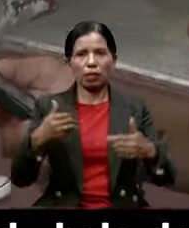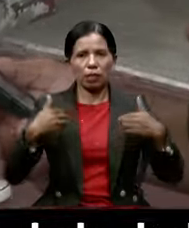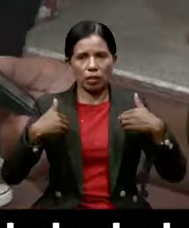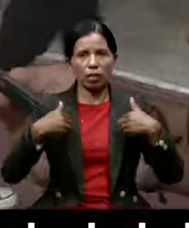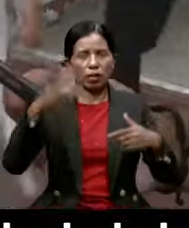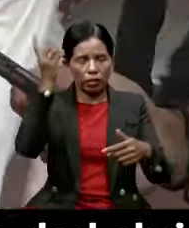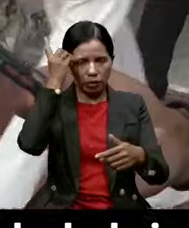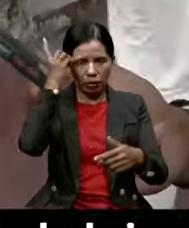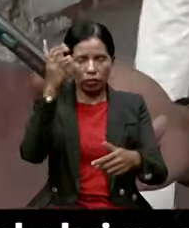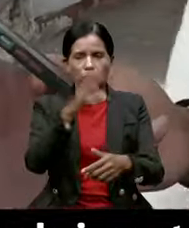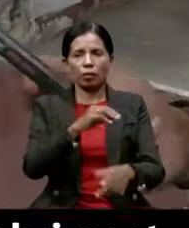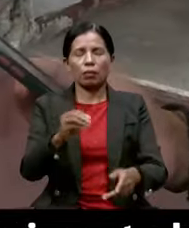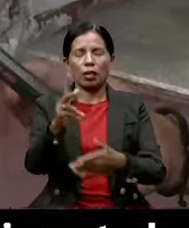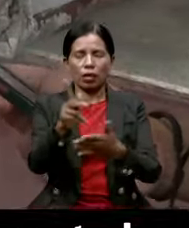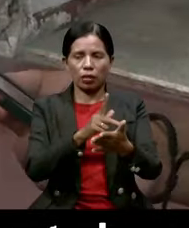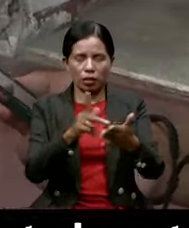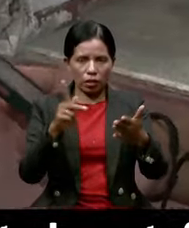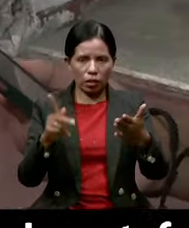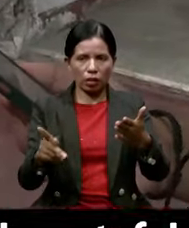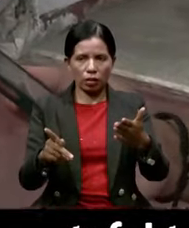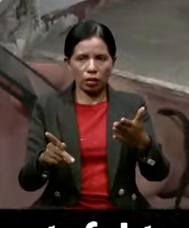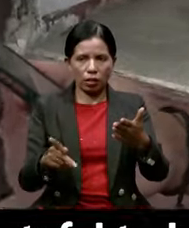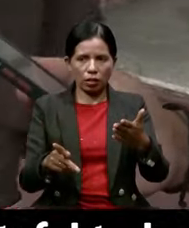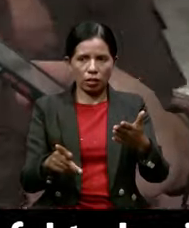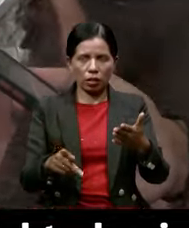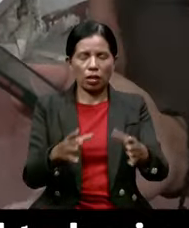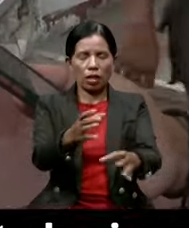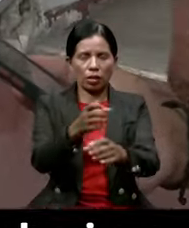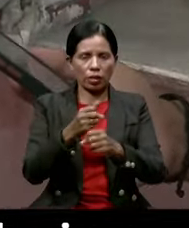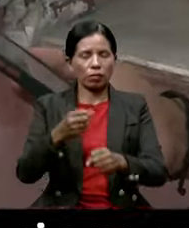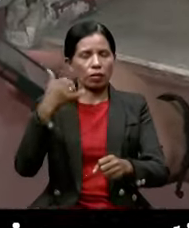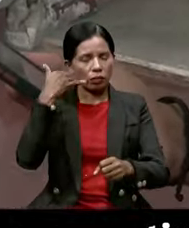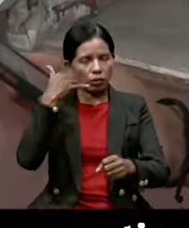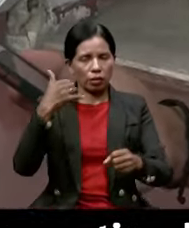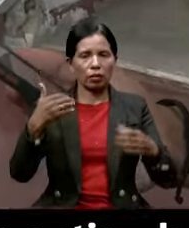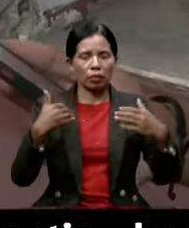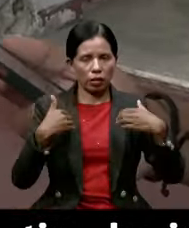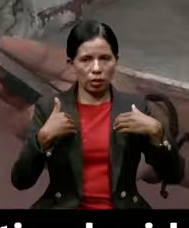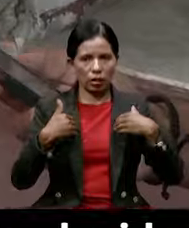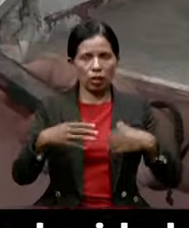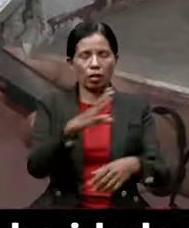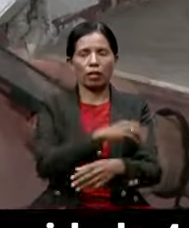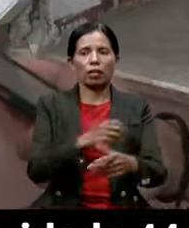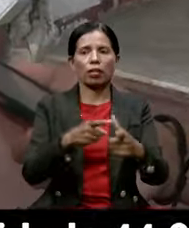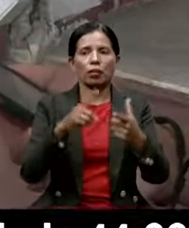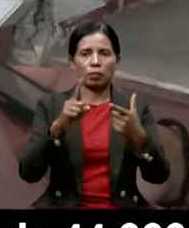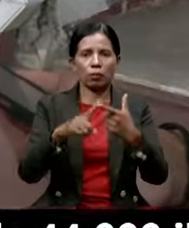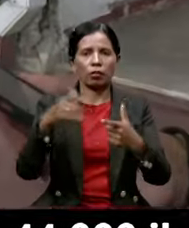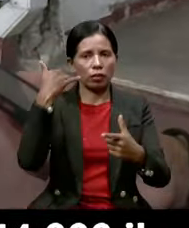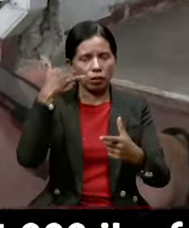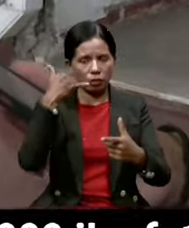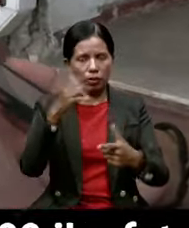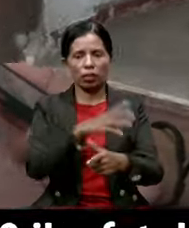desconfia, ba crime roubo, né? Bem, maca, rouba telefone, né? Bem, maca, ia campo alor. Depois, rouba telefone, né? Maca,